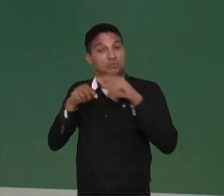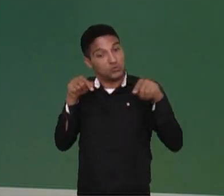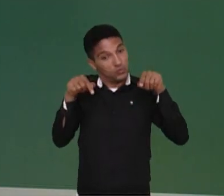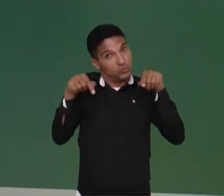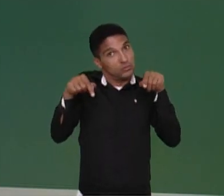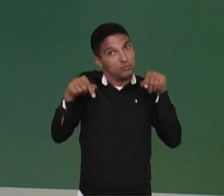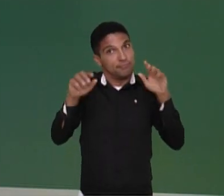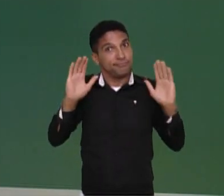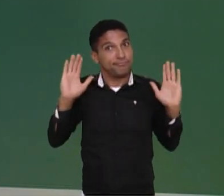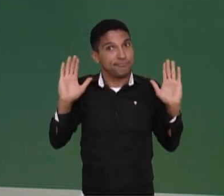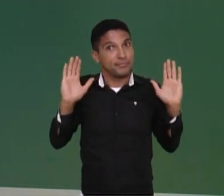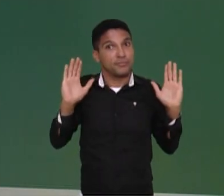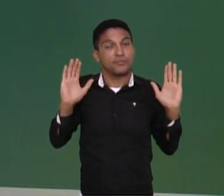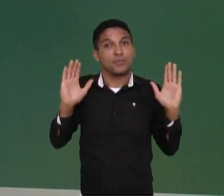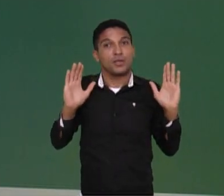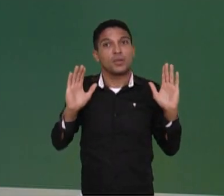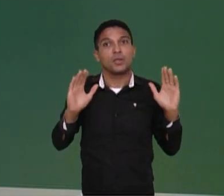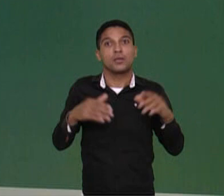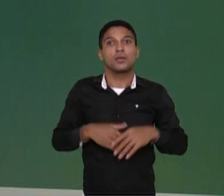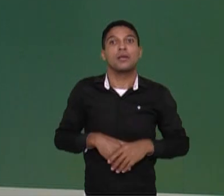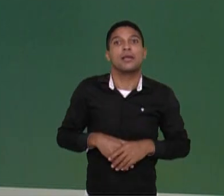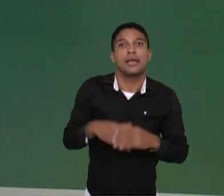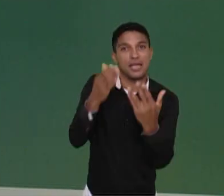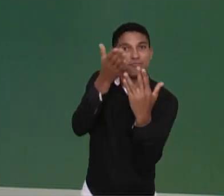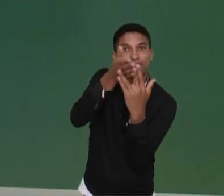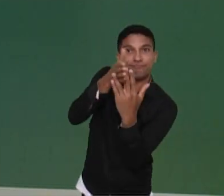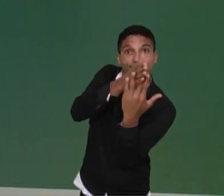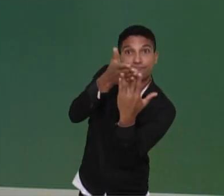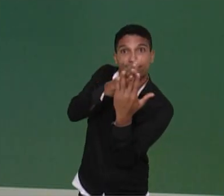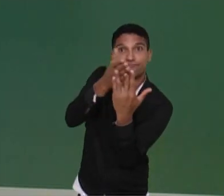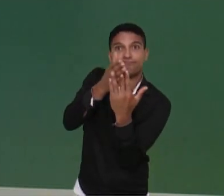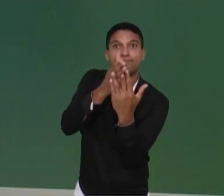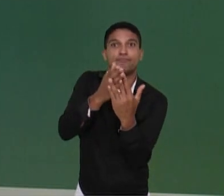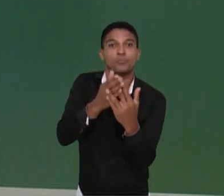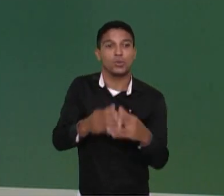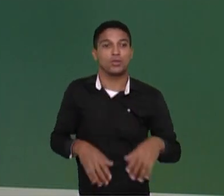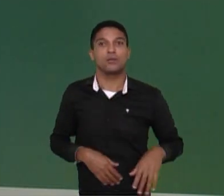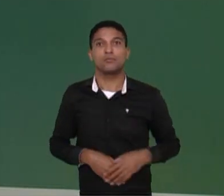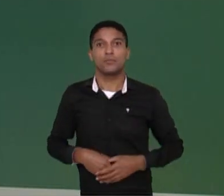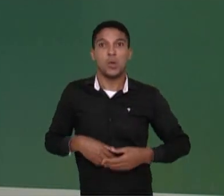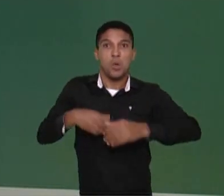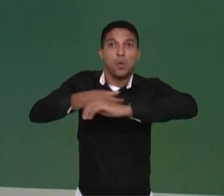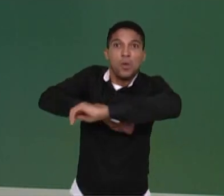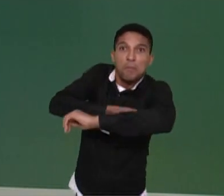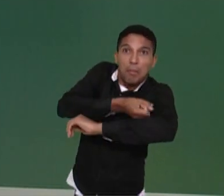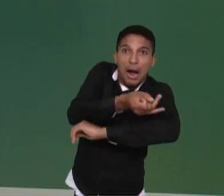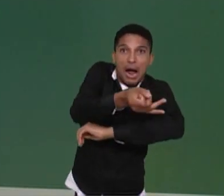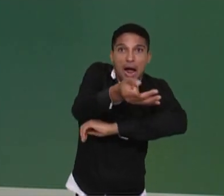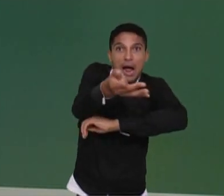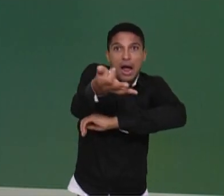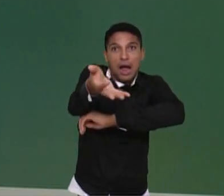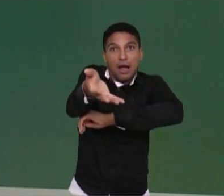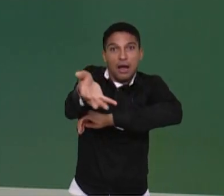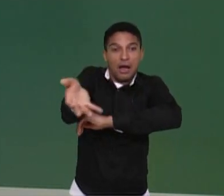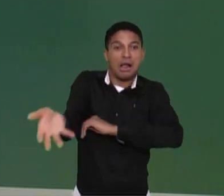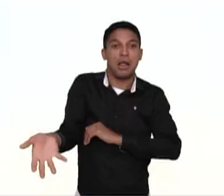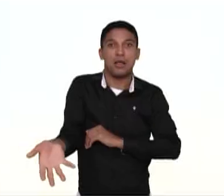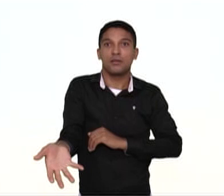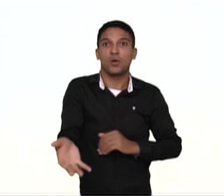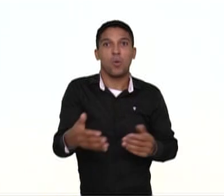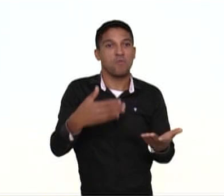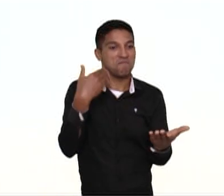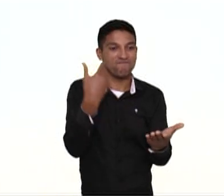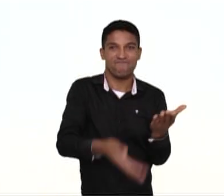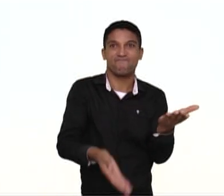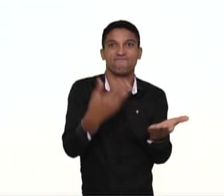está entre esses valores. Se ela está entre esses valores, nós devemos analisar um pouquinho mais a resposta.